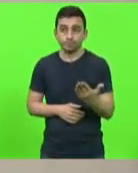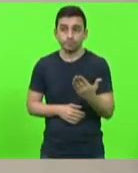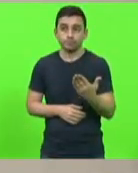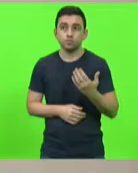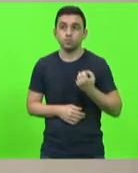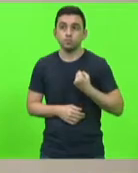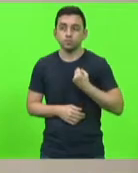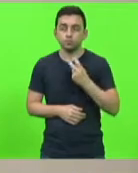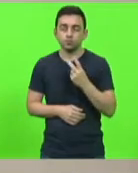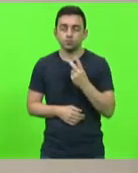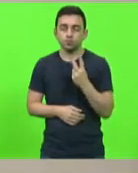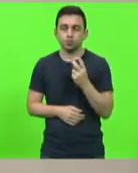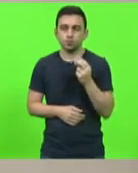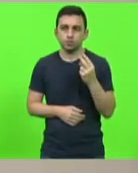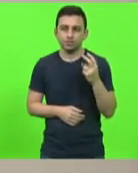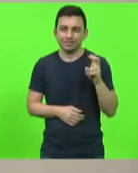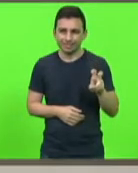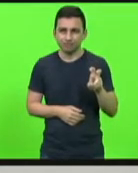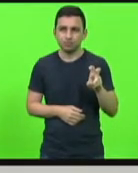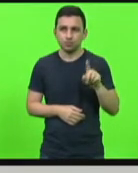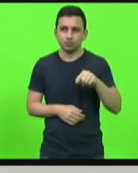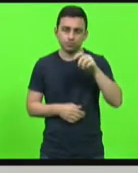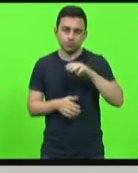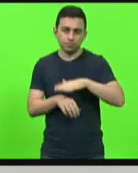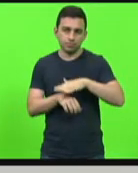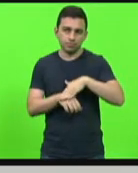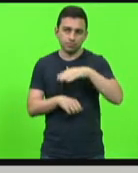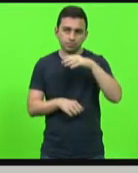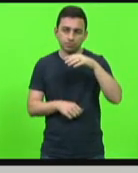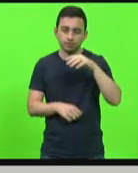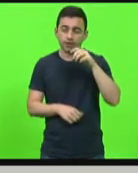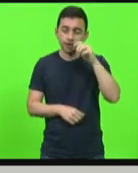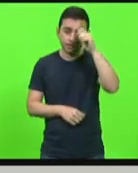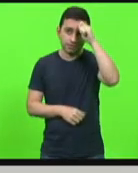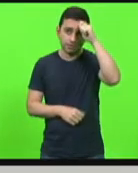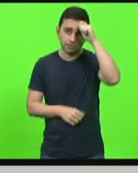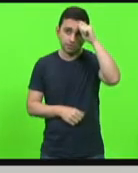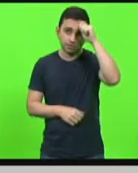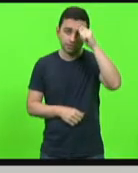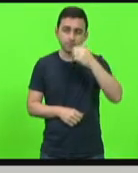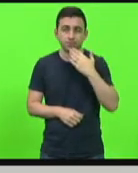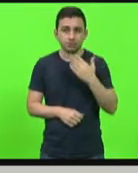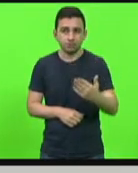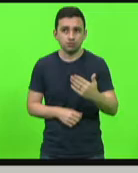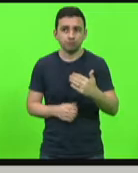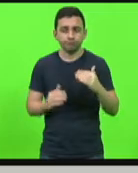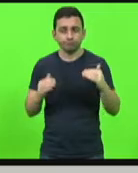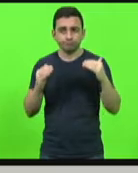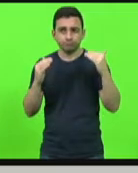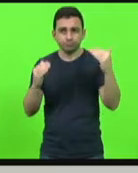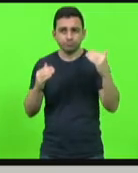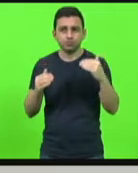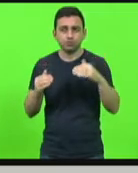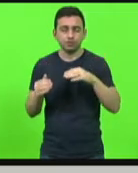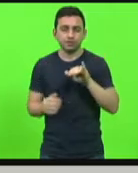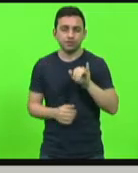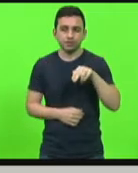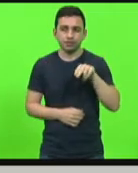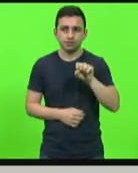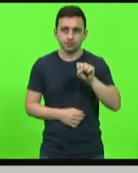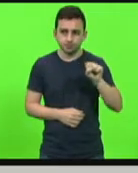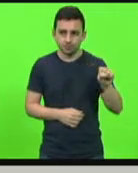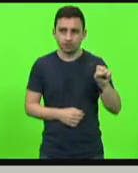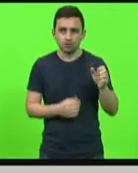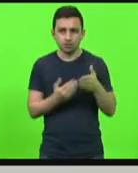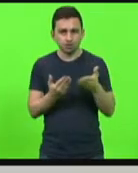Requerimento 2005, autor deputado Adrianinho, solicitando ao superintendente regional do INSS em Santa Catarina que amplie o quadro de servidores